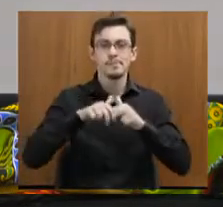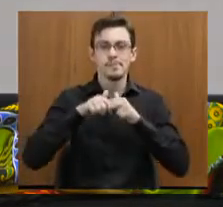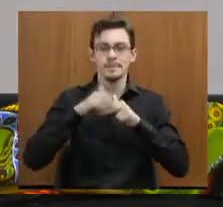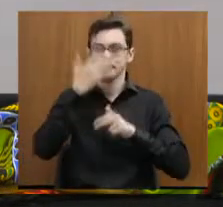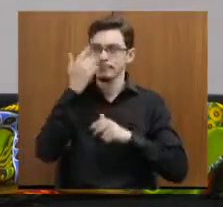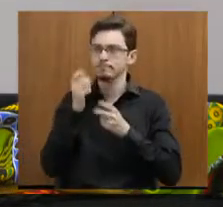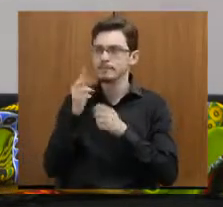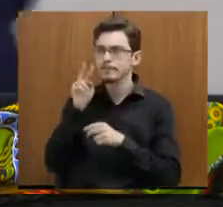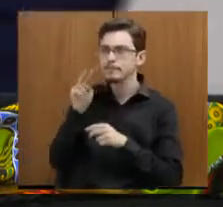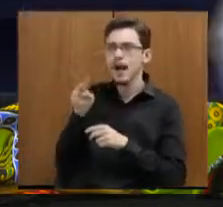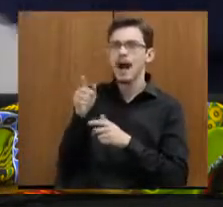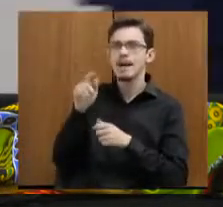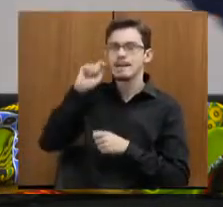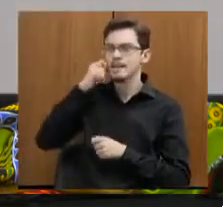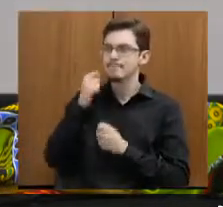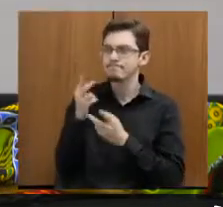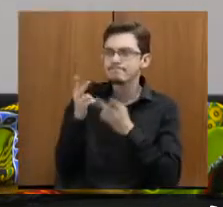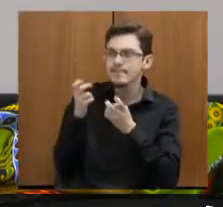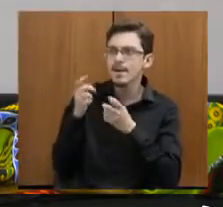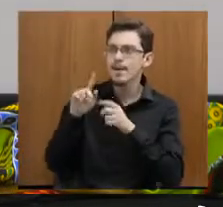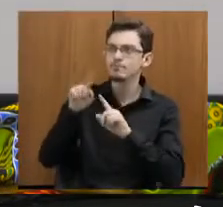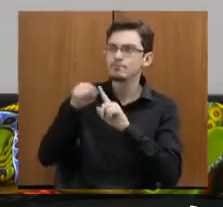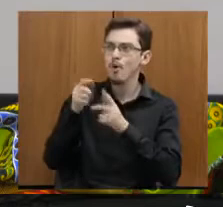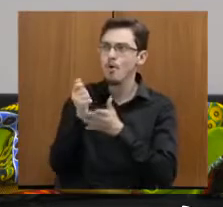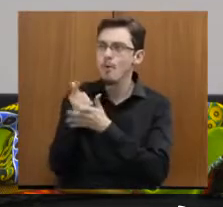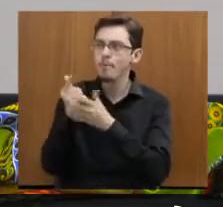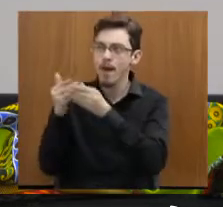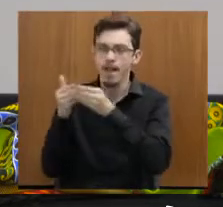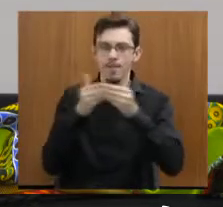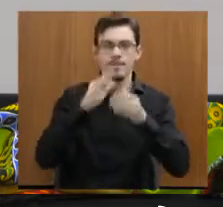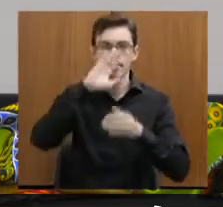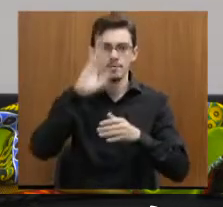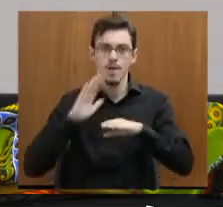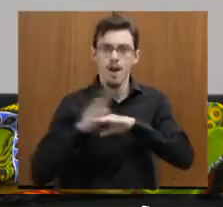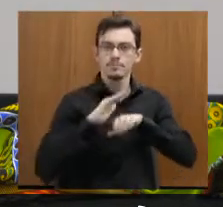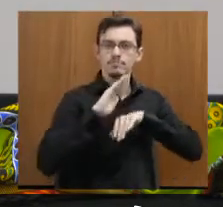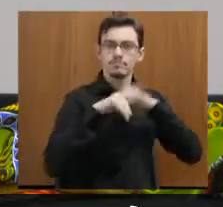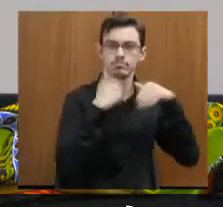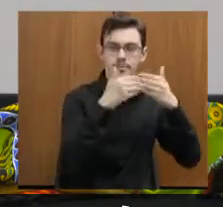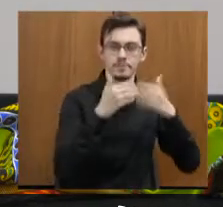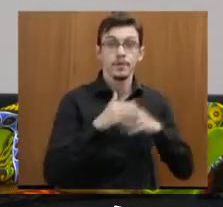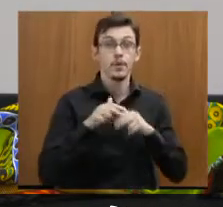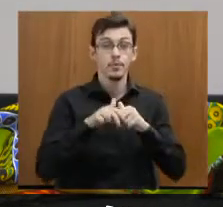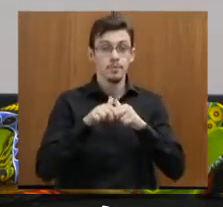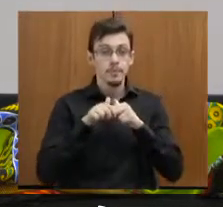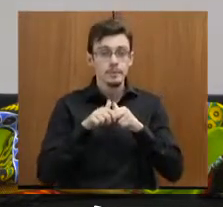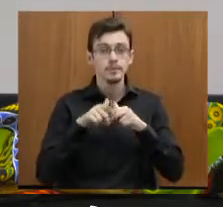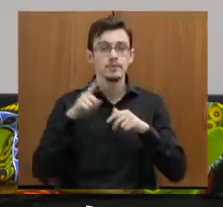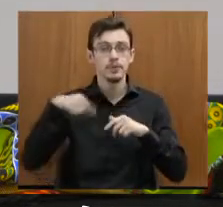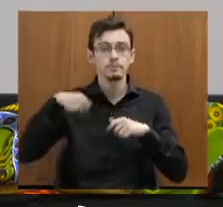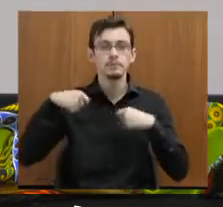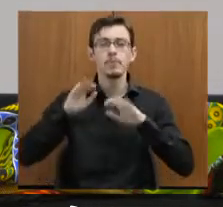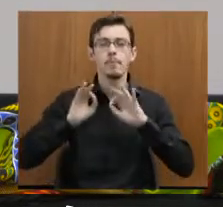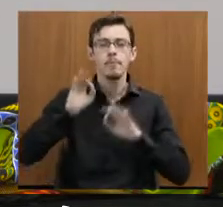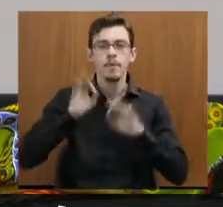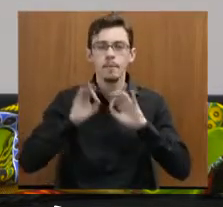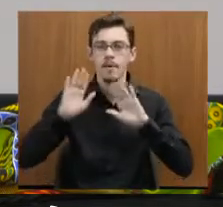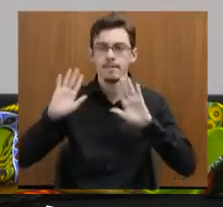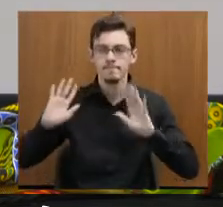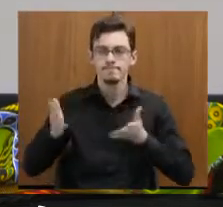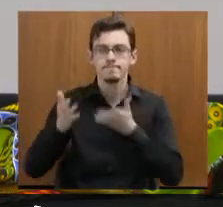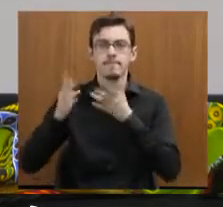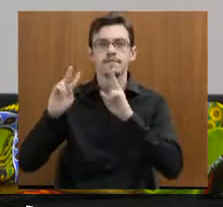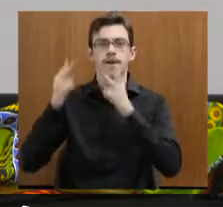práticas corriqueiras no nosso povo por isso adoção de medidas que valoriza a cultura a história